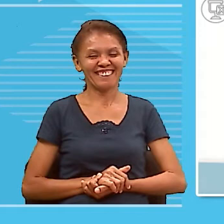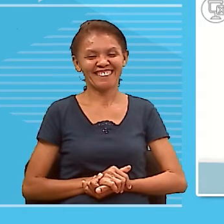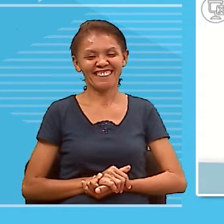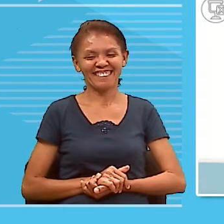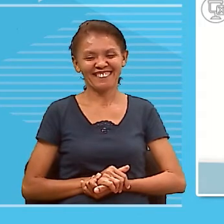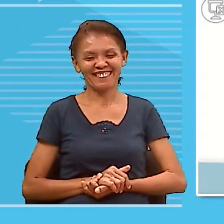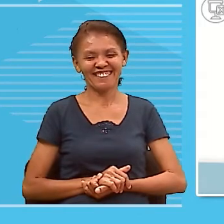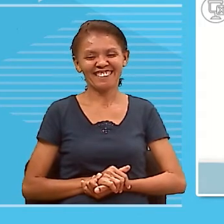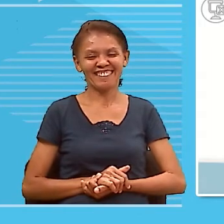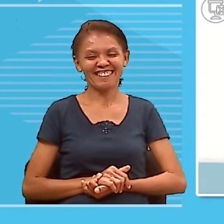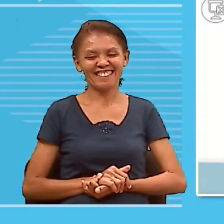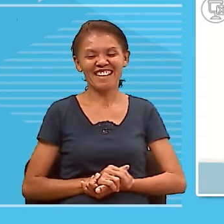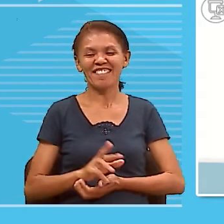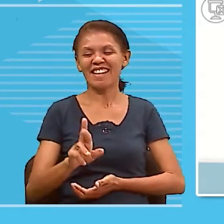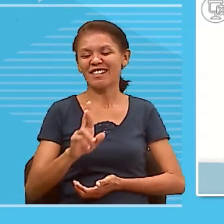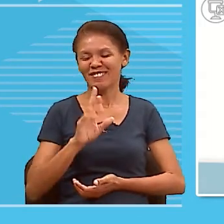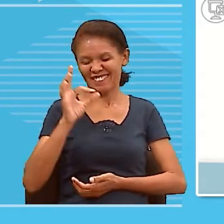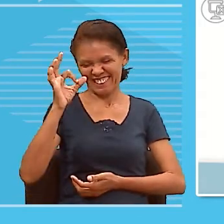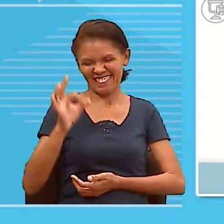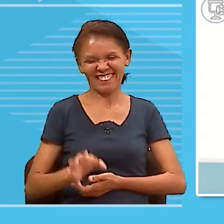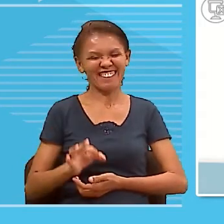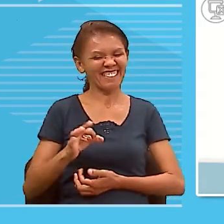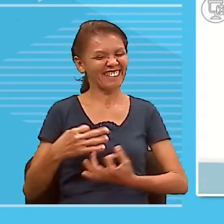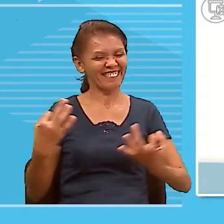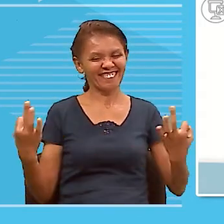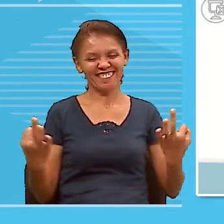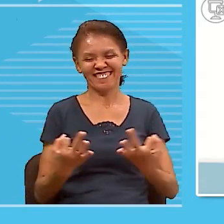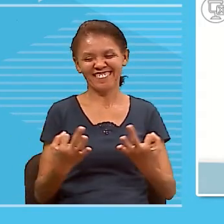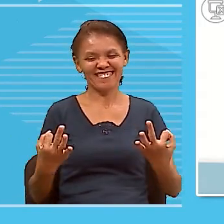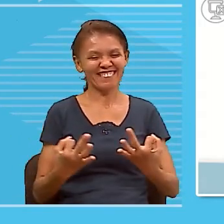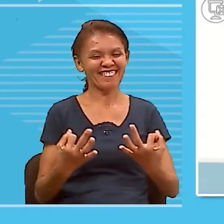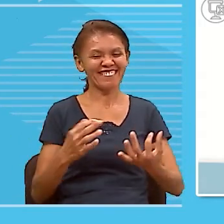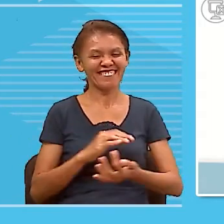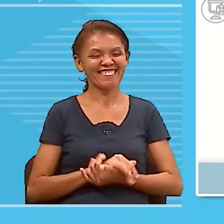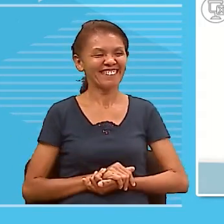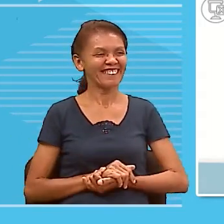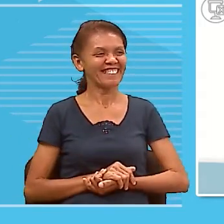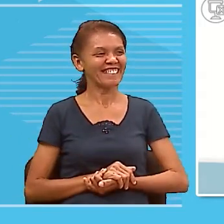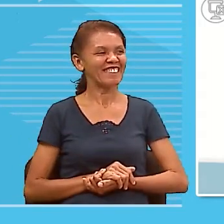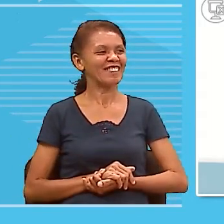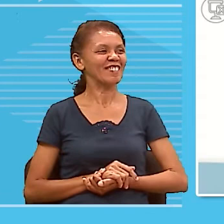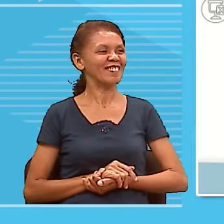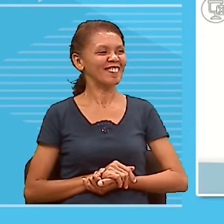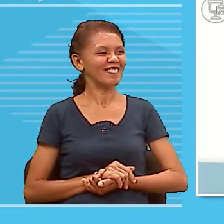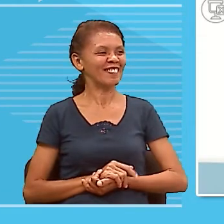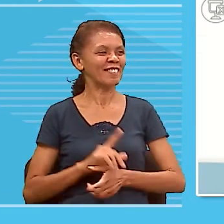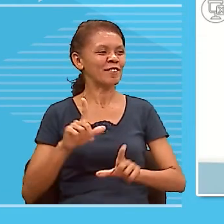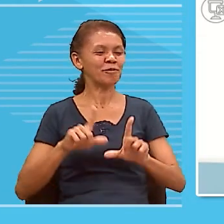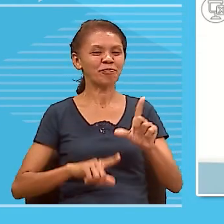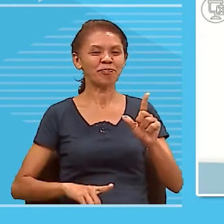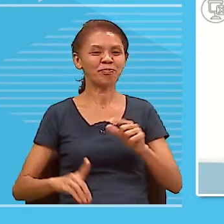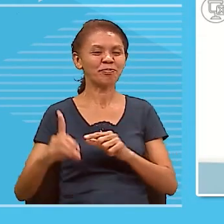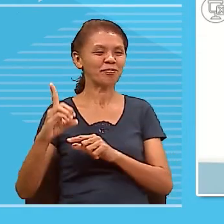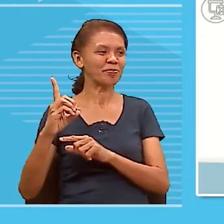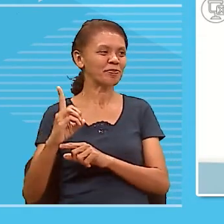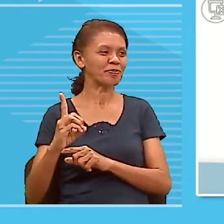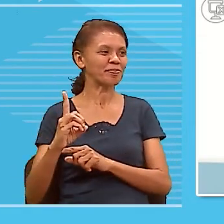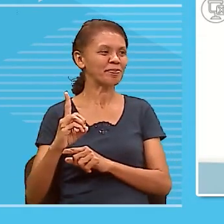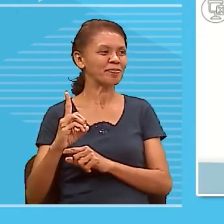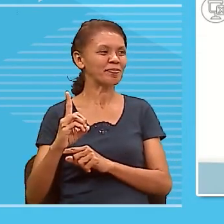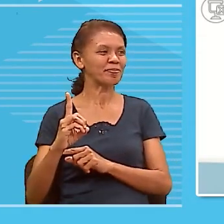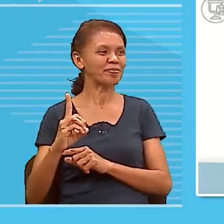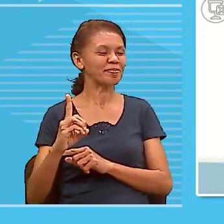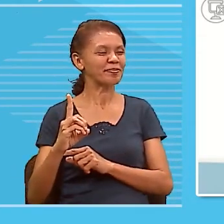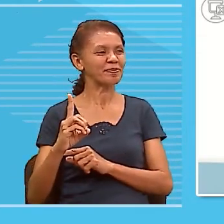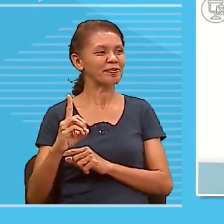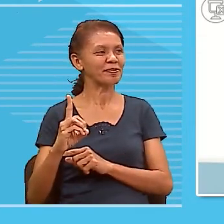certíssimo condição Adriana perfeita tá condição condição é